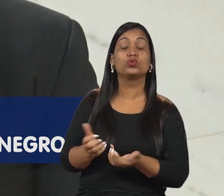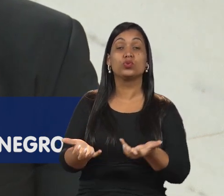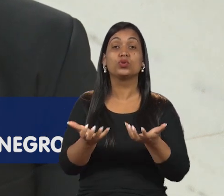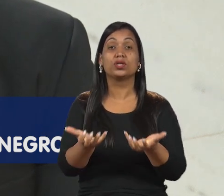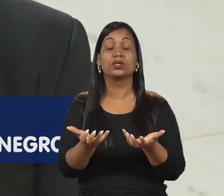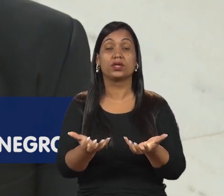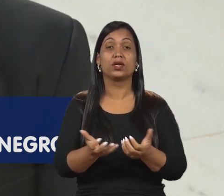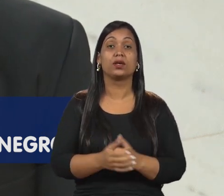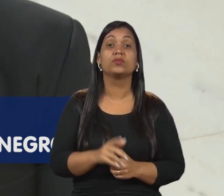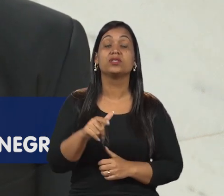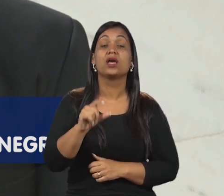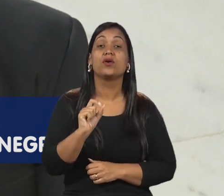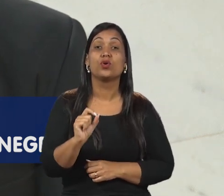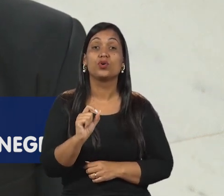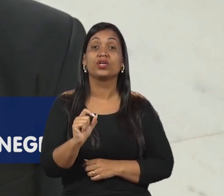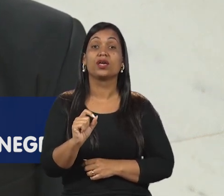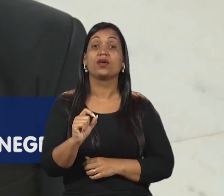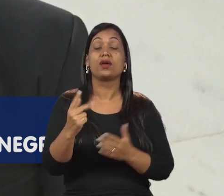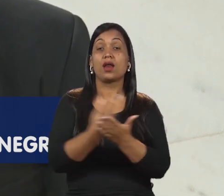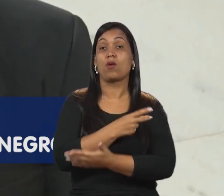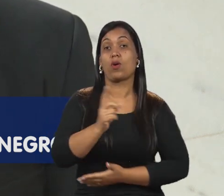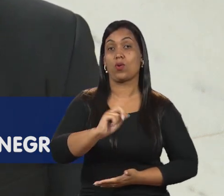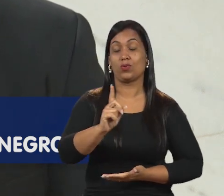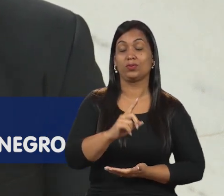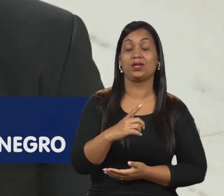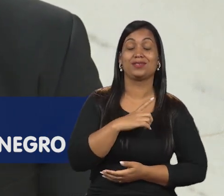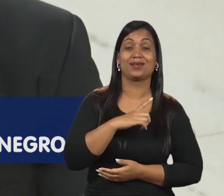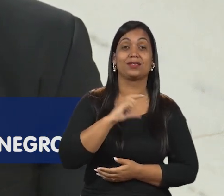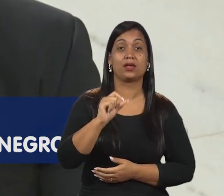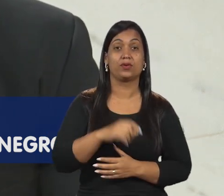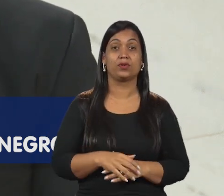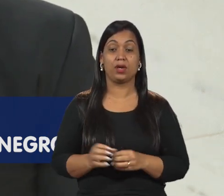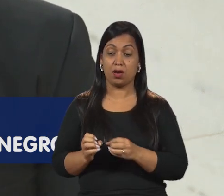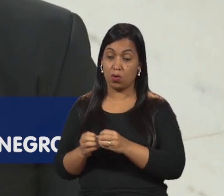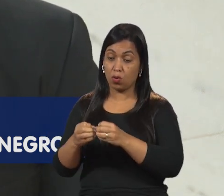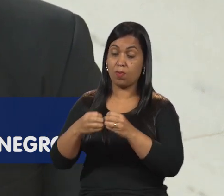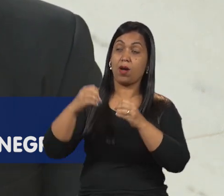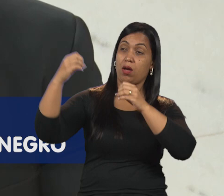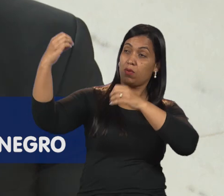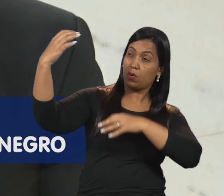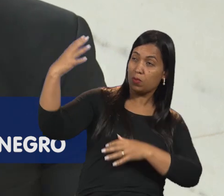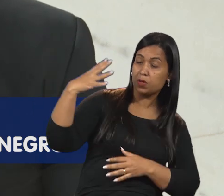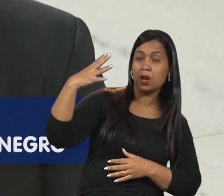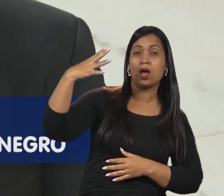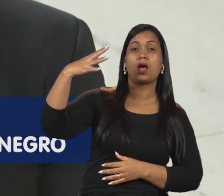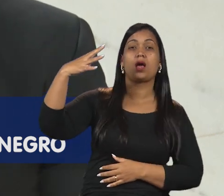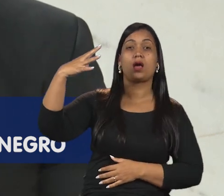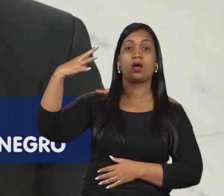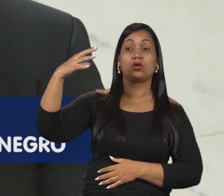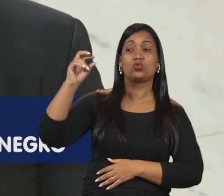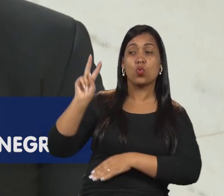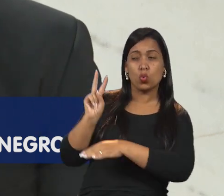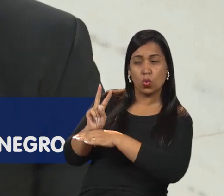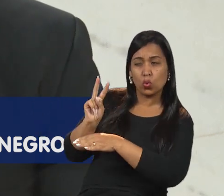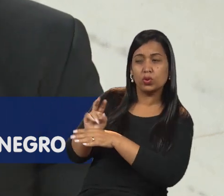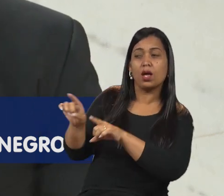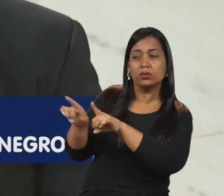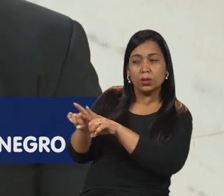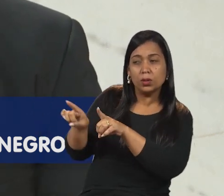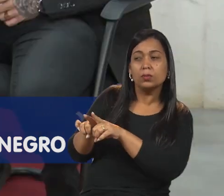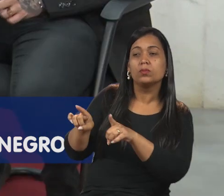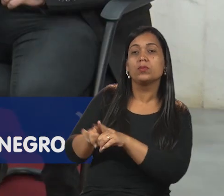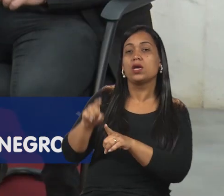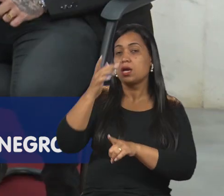busca, é que isso não aconteça, é que a gente tenha o bairro iluminado, sendo iluminado, bem cuidado, bem ocupado